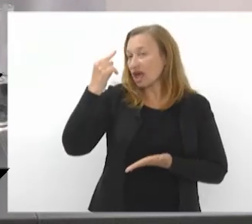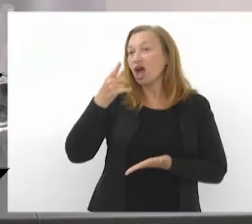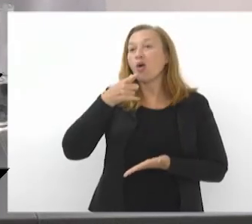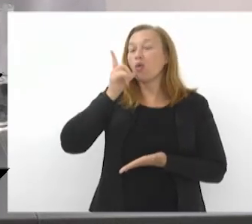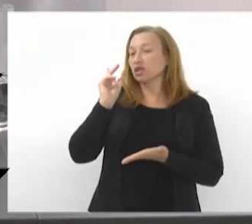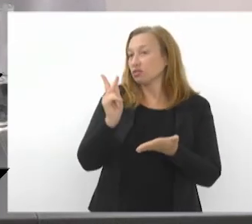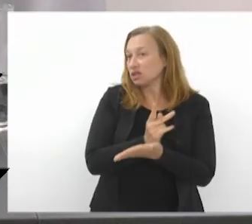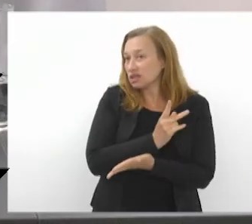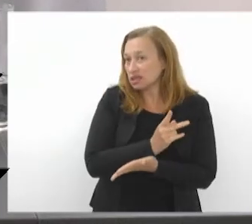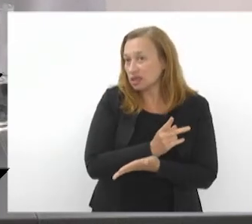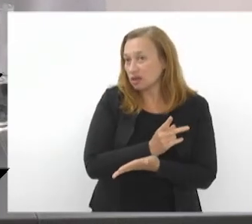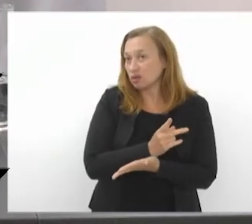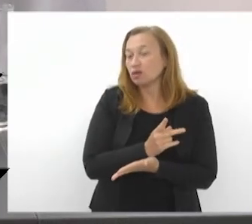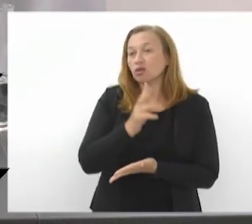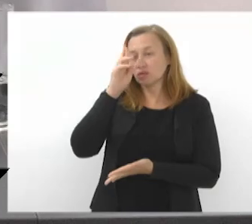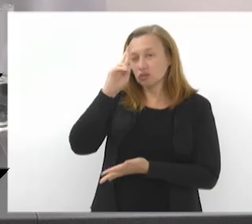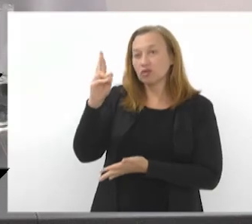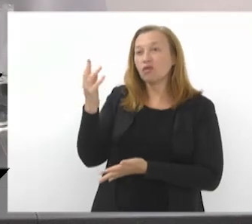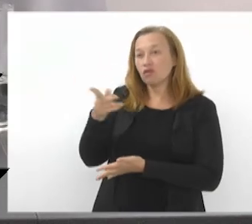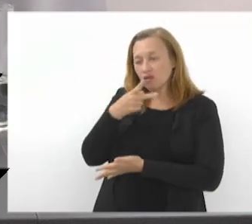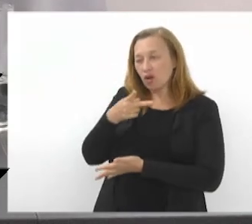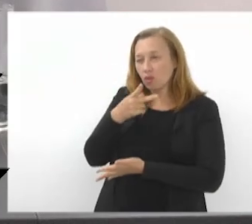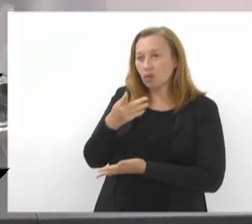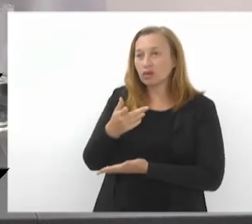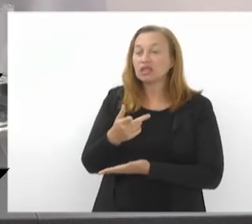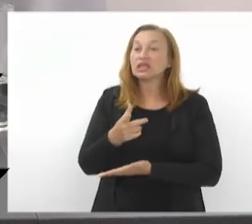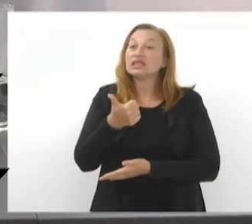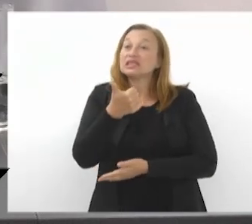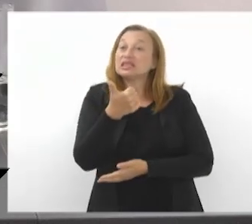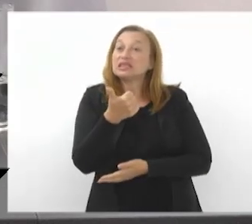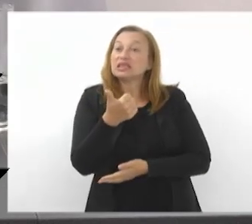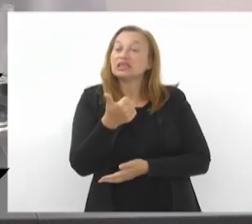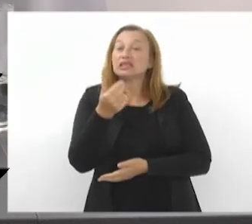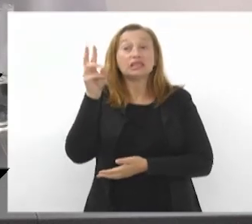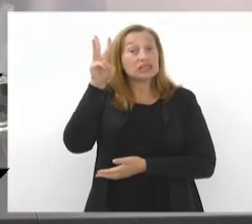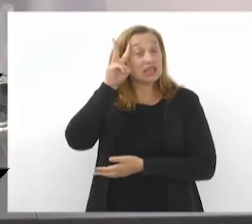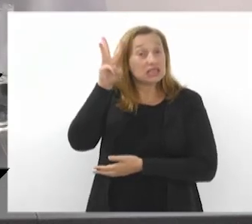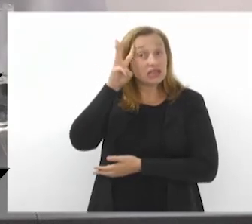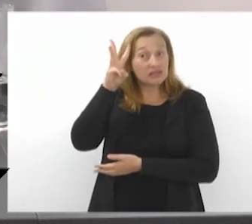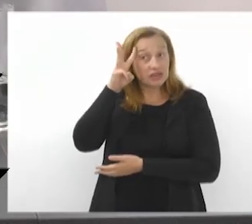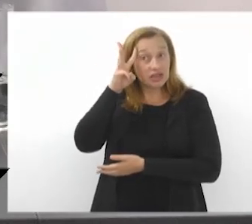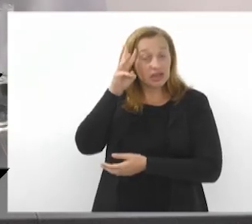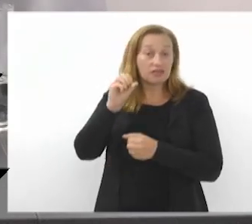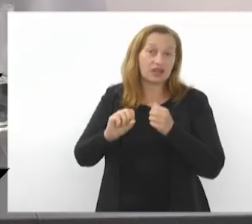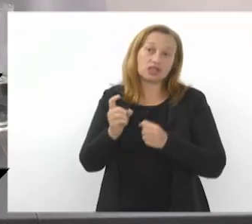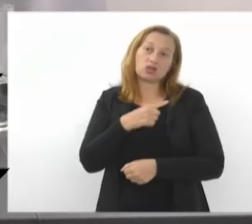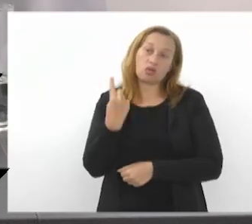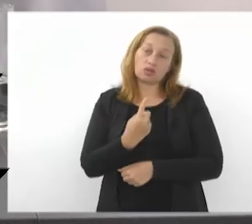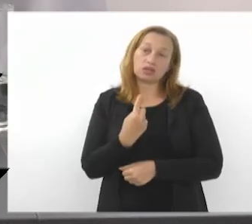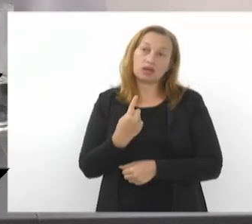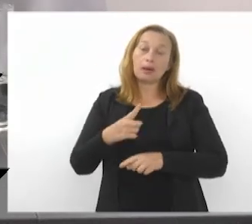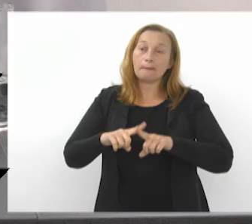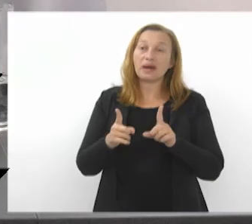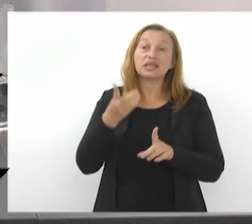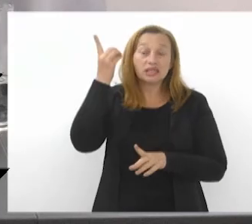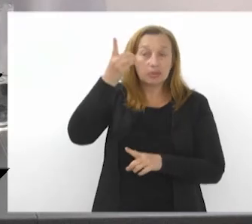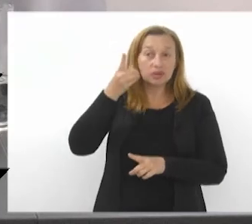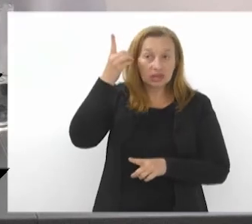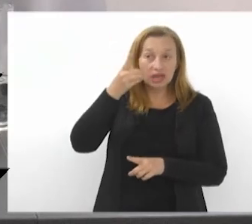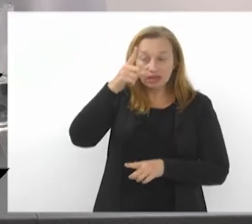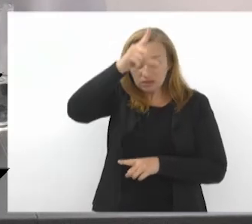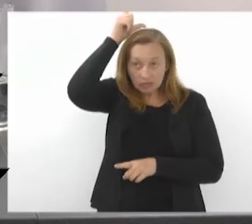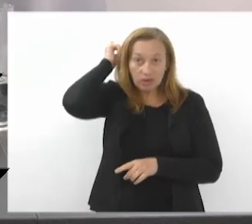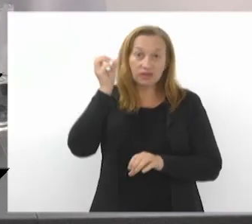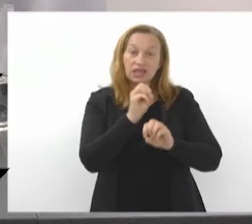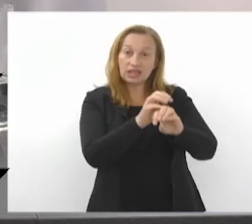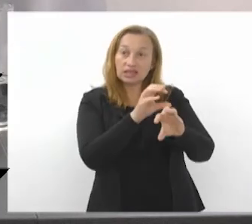surgiu, E Vossa Excelência falou conosco. de fazer a terça-feira a sessão nossa. Só que o deputado Luiz Paulo vai estar dando aula na